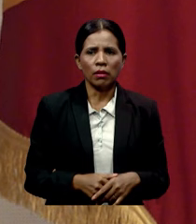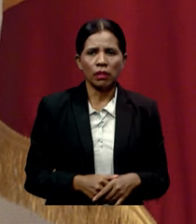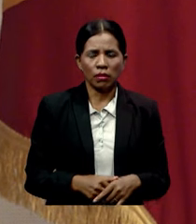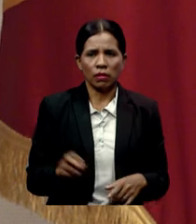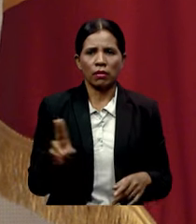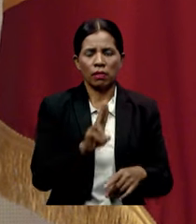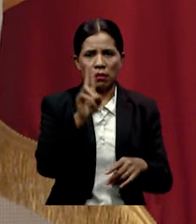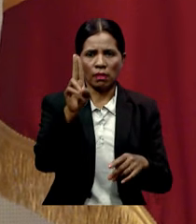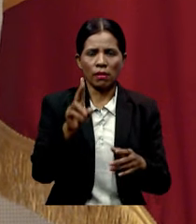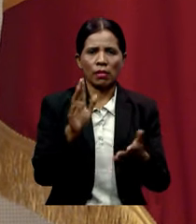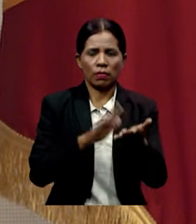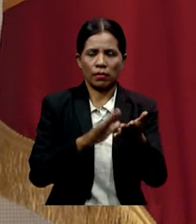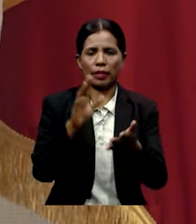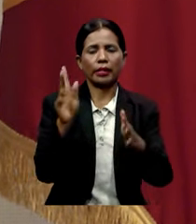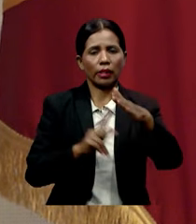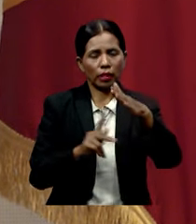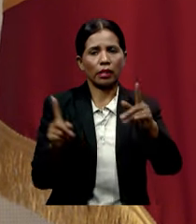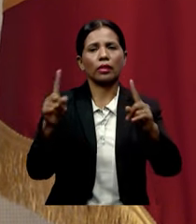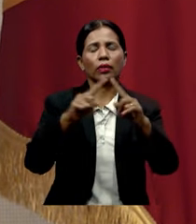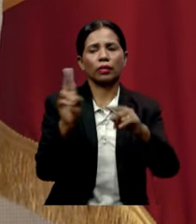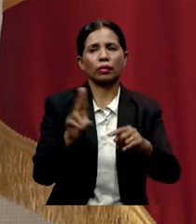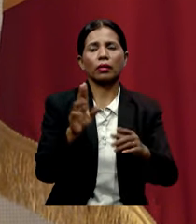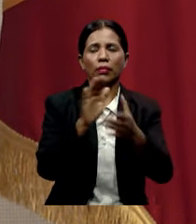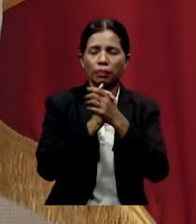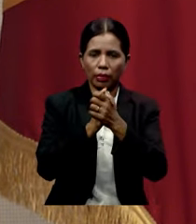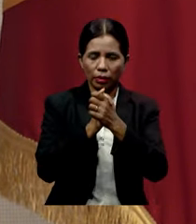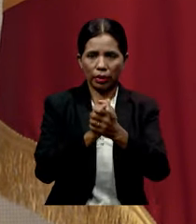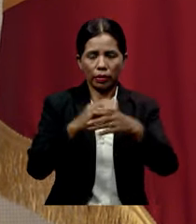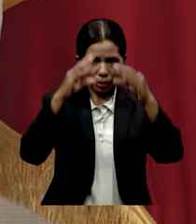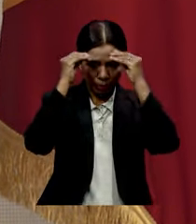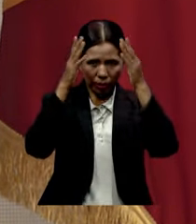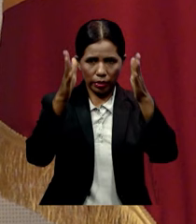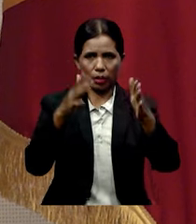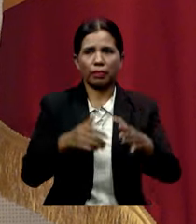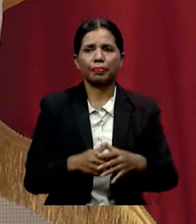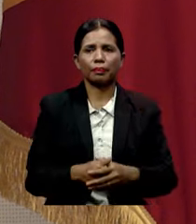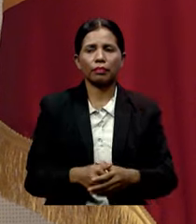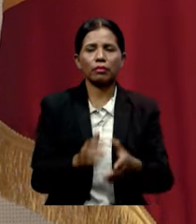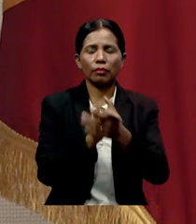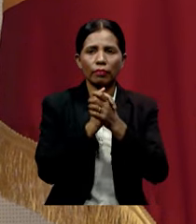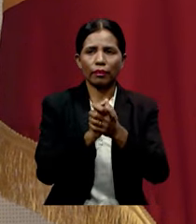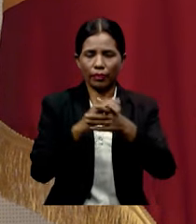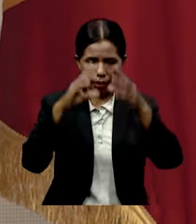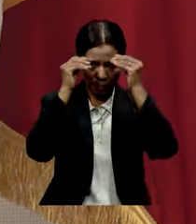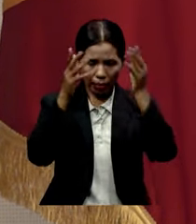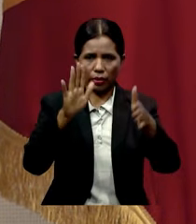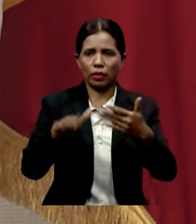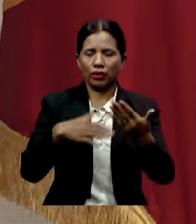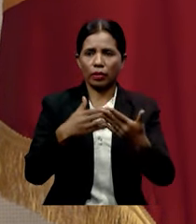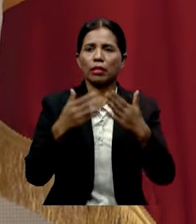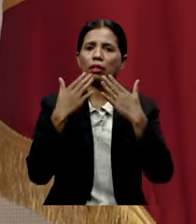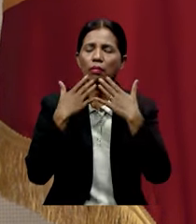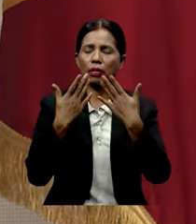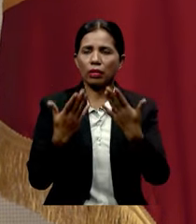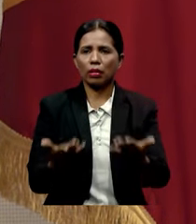Universidade. Medulli, parabéns à senhora ministra. Parabéns ao professor Ciro. Obrigado por